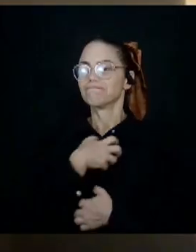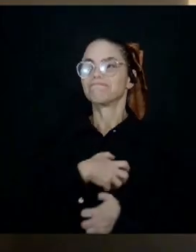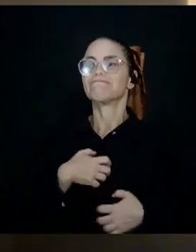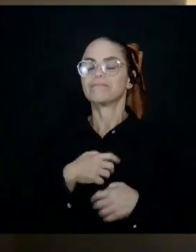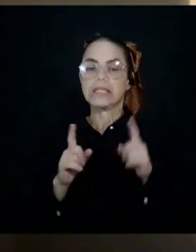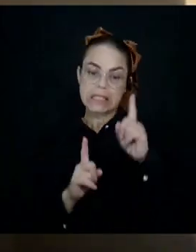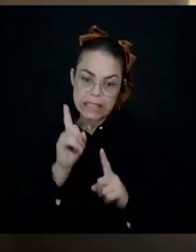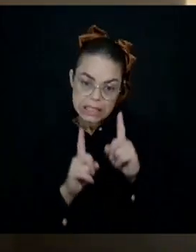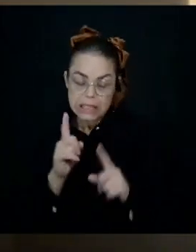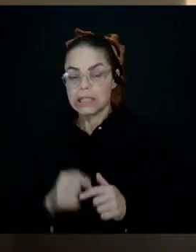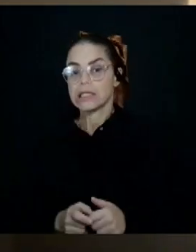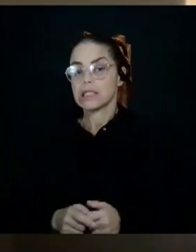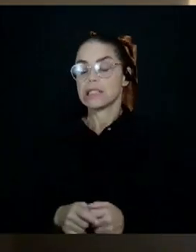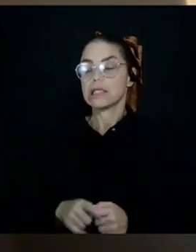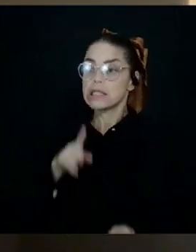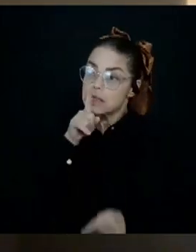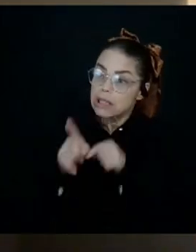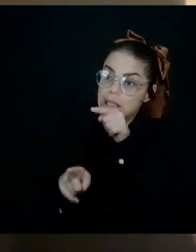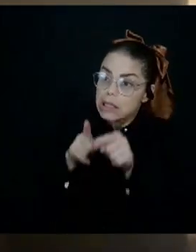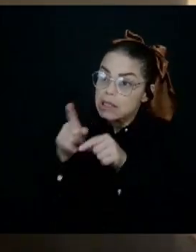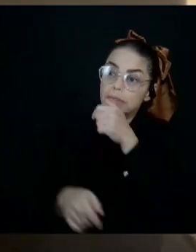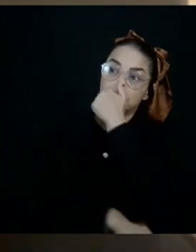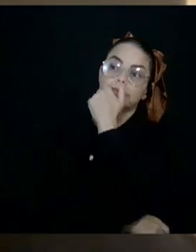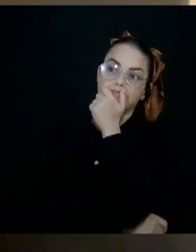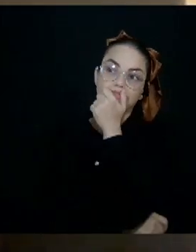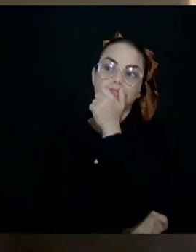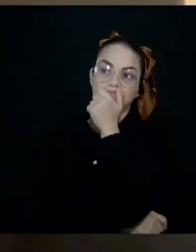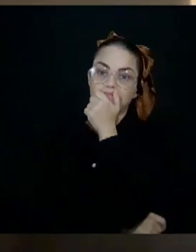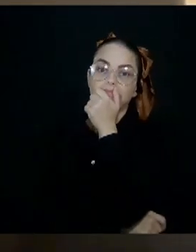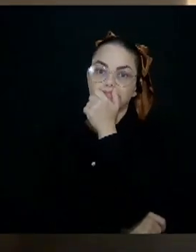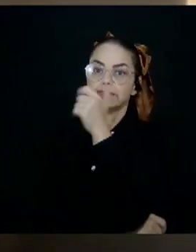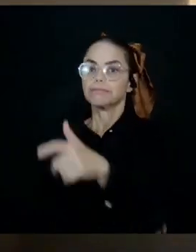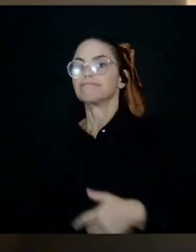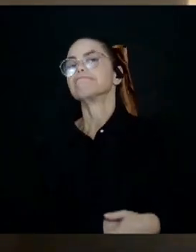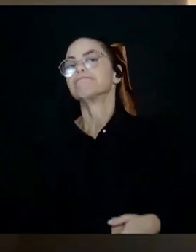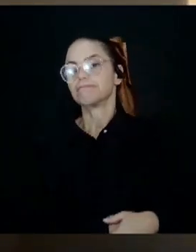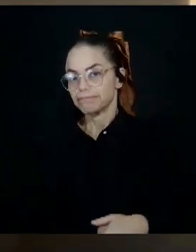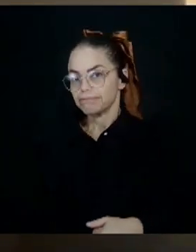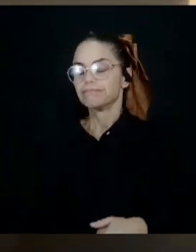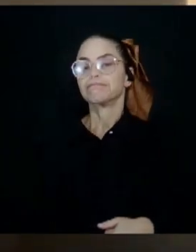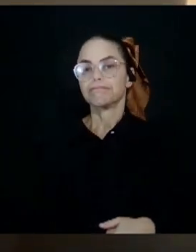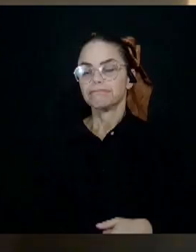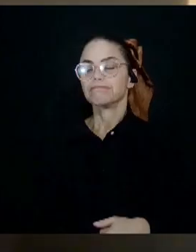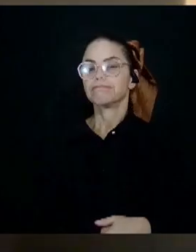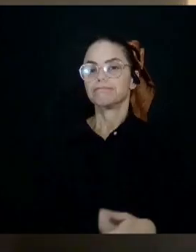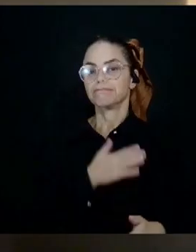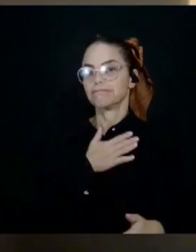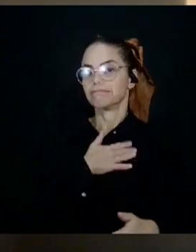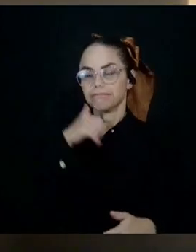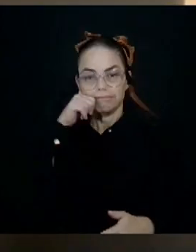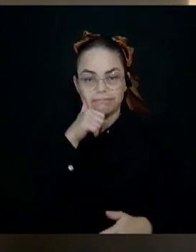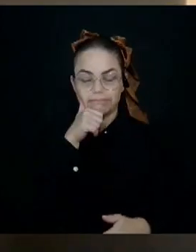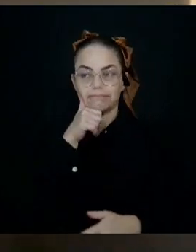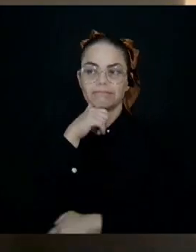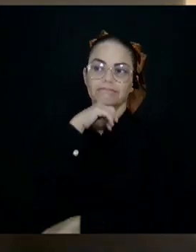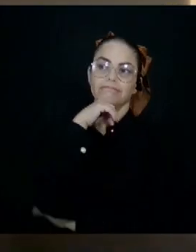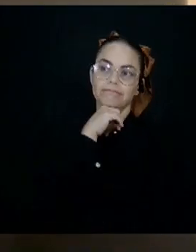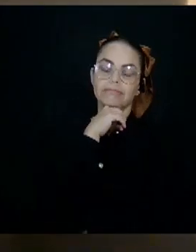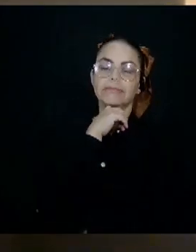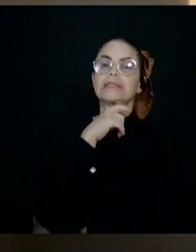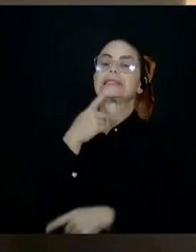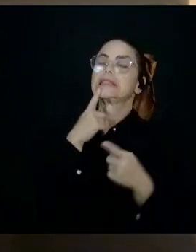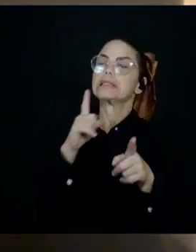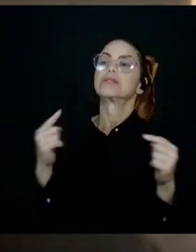julgamento, né? Que muitas vezes vem da própria mulher que está agindo dessa forma, mas muitas vezes